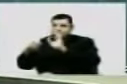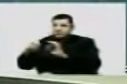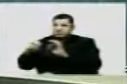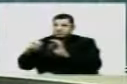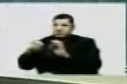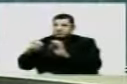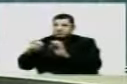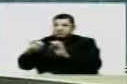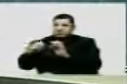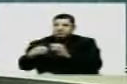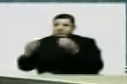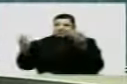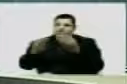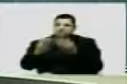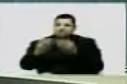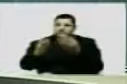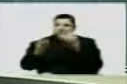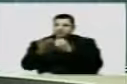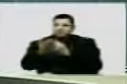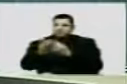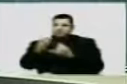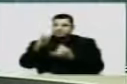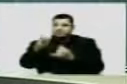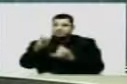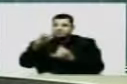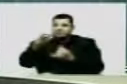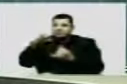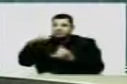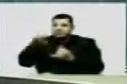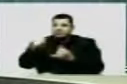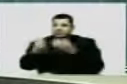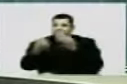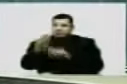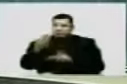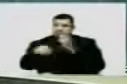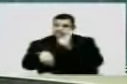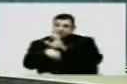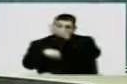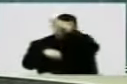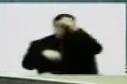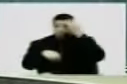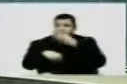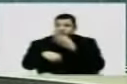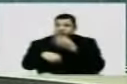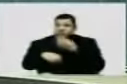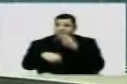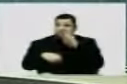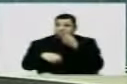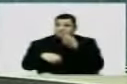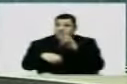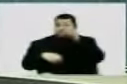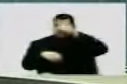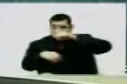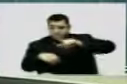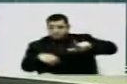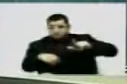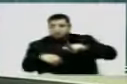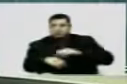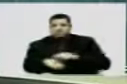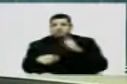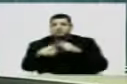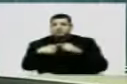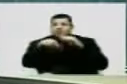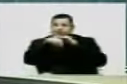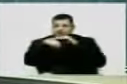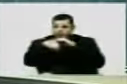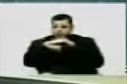75% da atual arrecadação de ICMS do Estado do Amazonas. E eu remeto mais uma vez